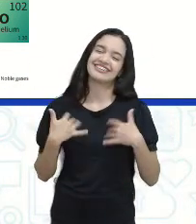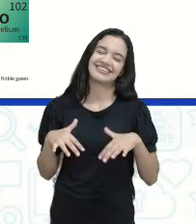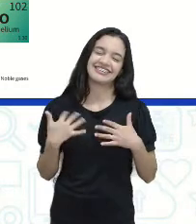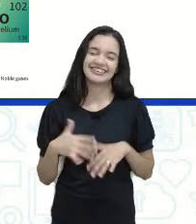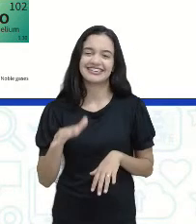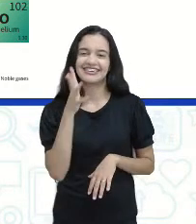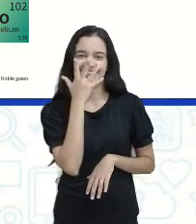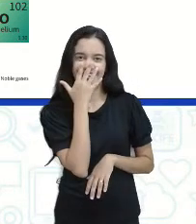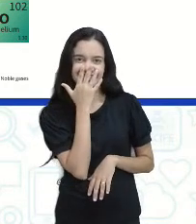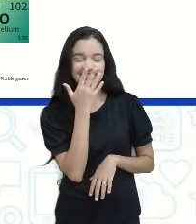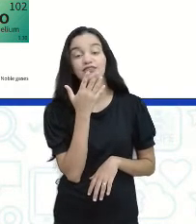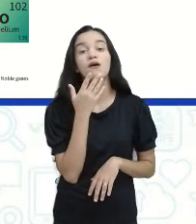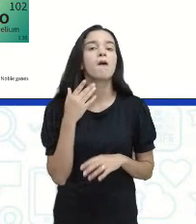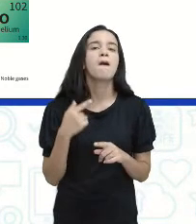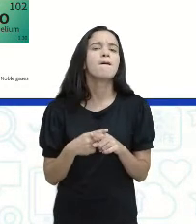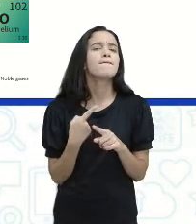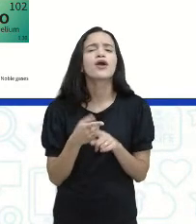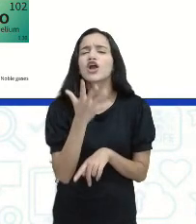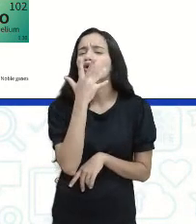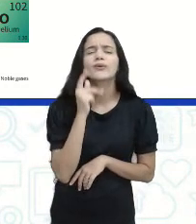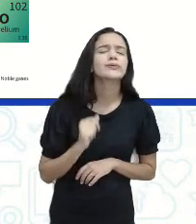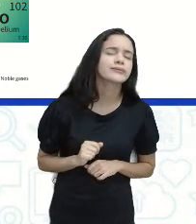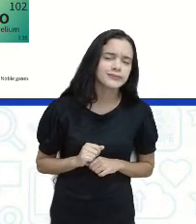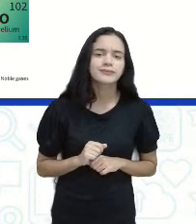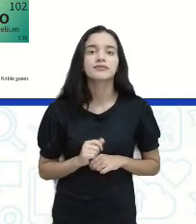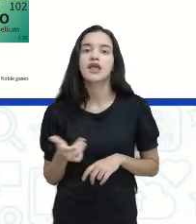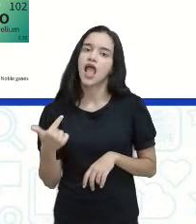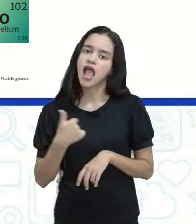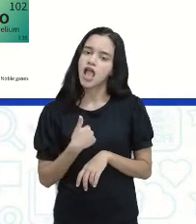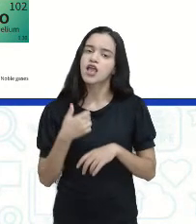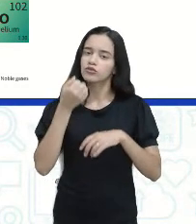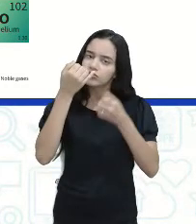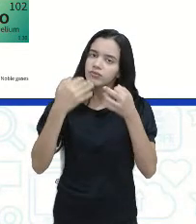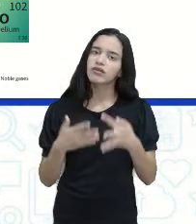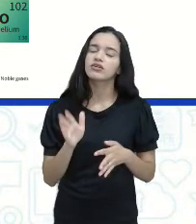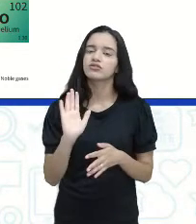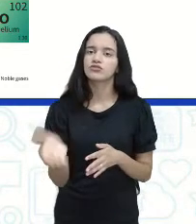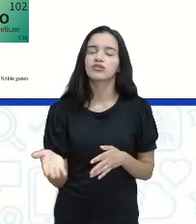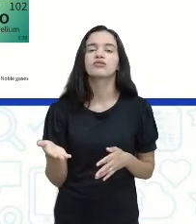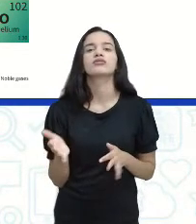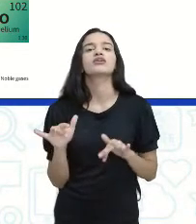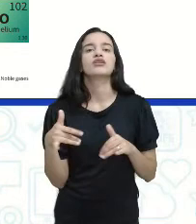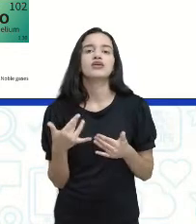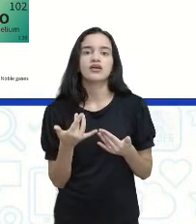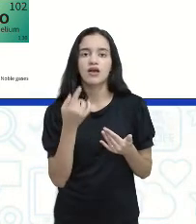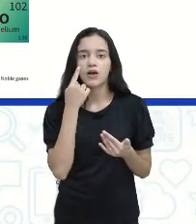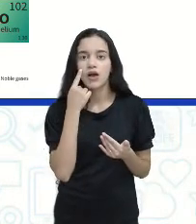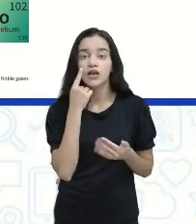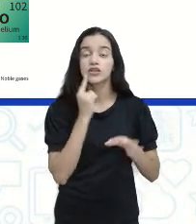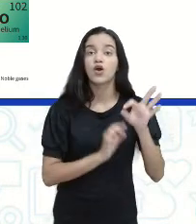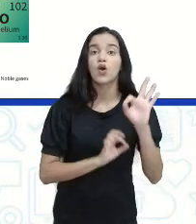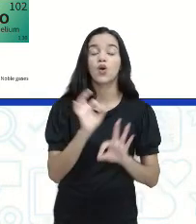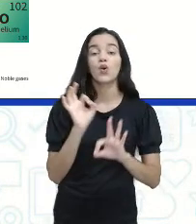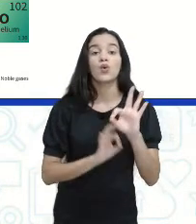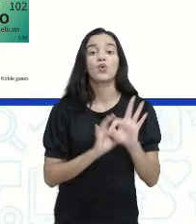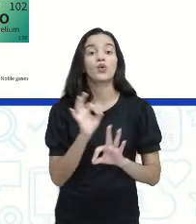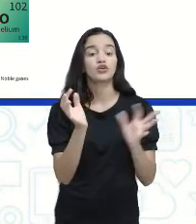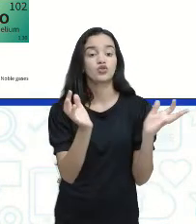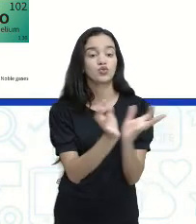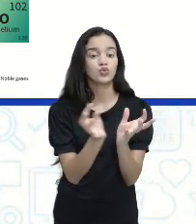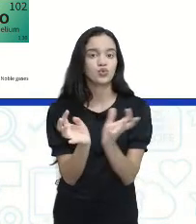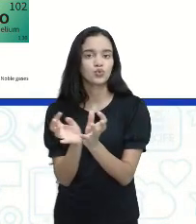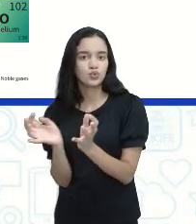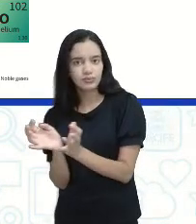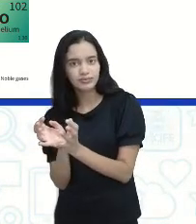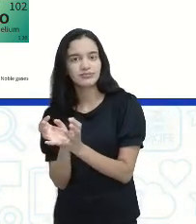toda colorida. Por que colorida? Porque como eu já falei para vocês, os elementos estão organizados aí em grupinhos,